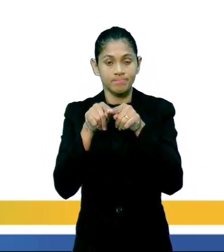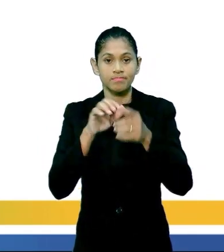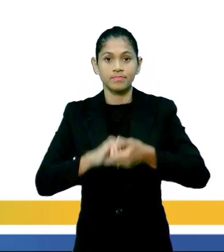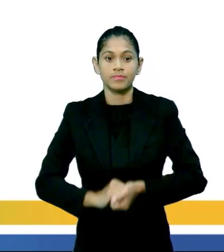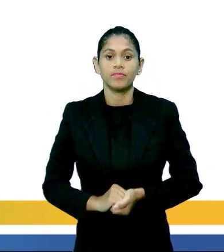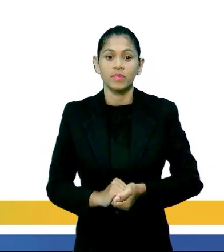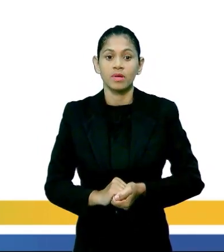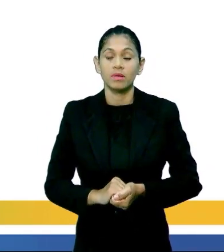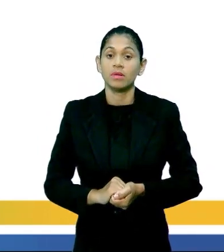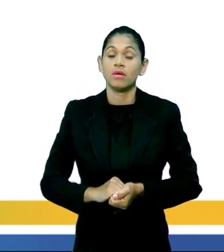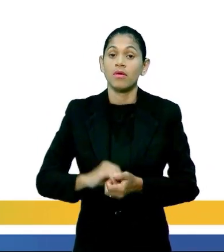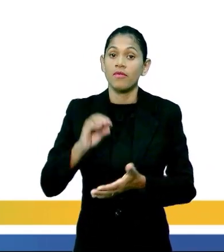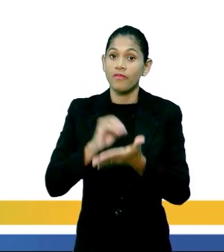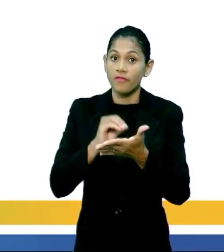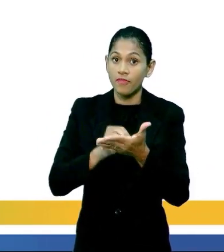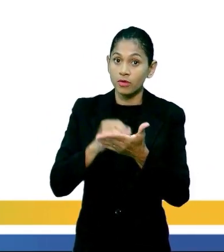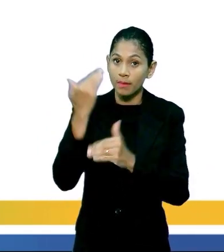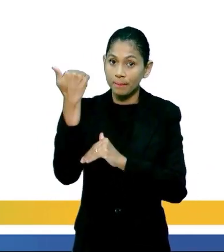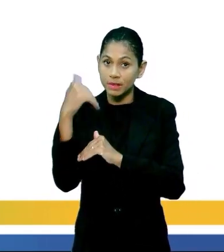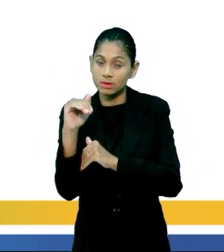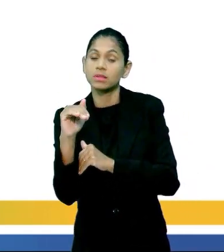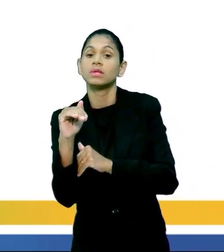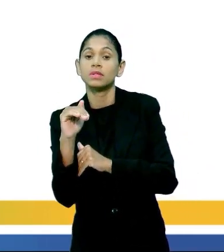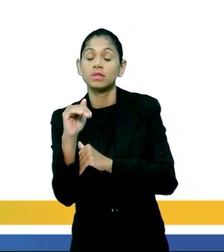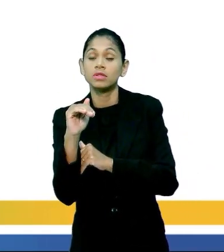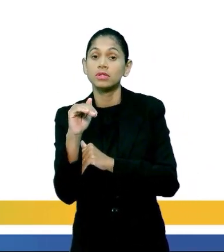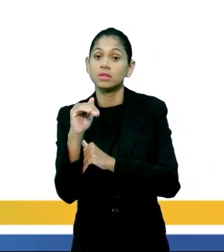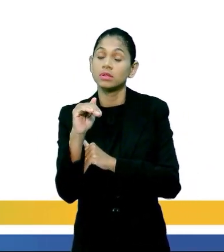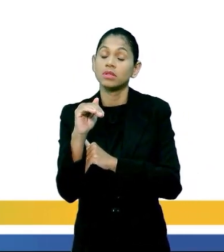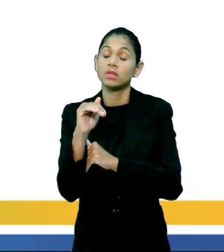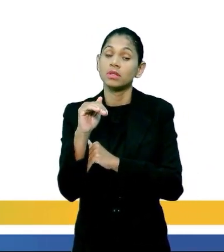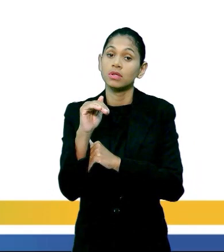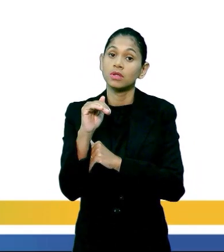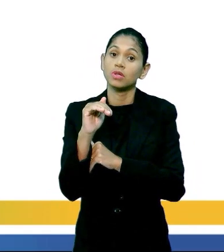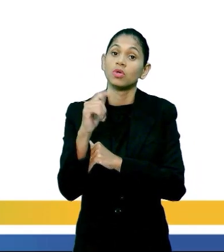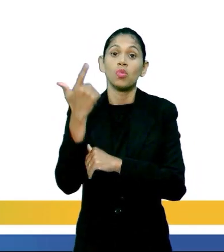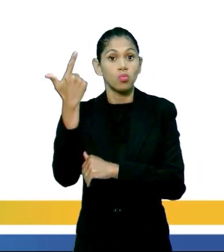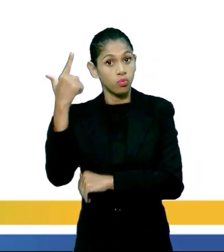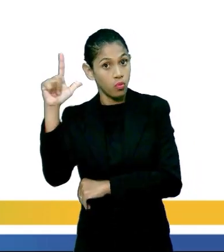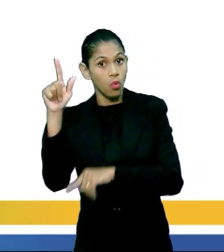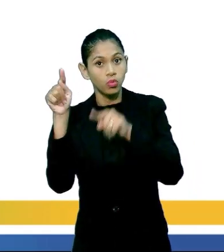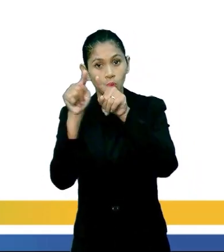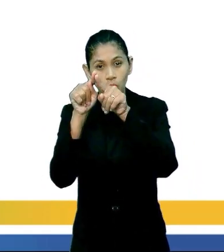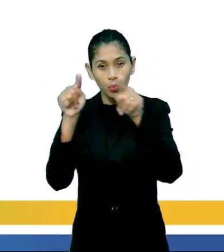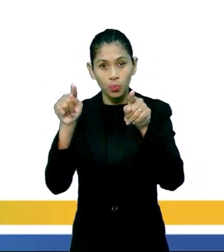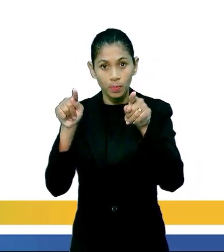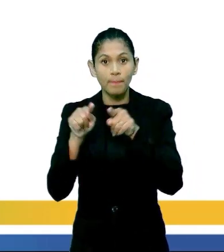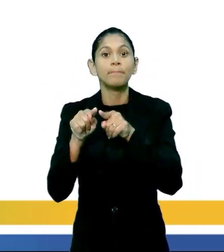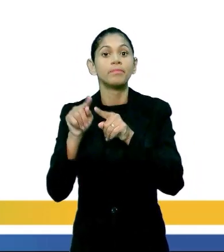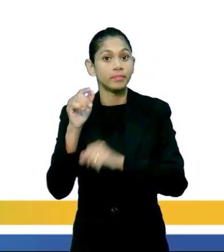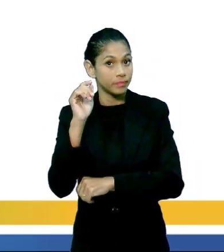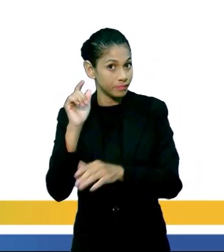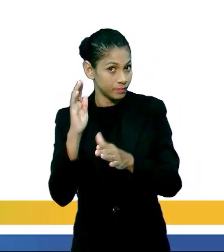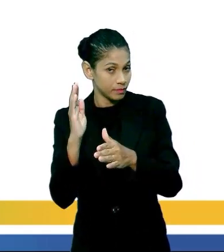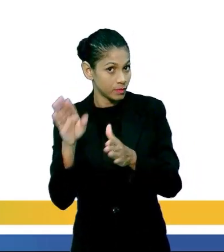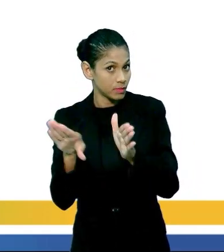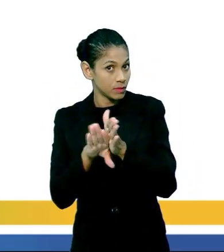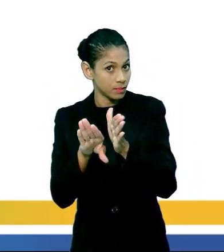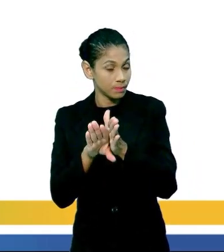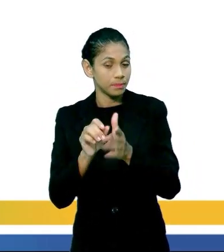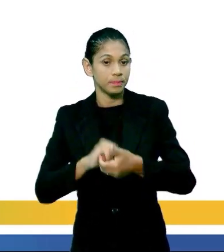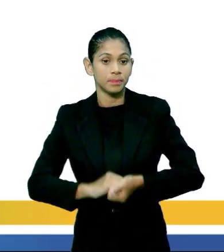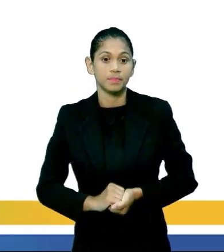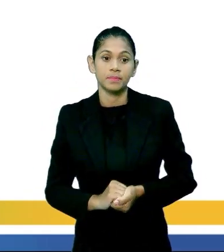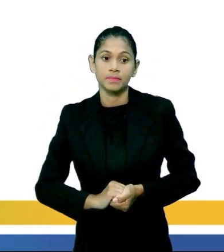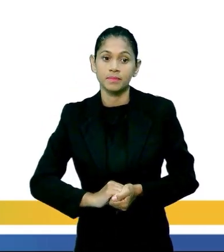metade, 4x ao cubo, e multiplicando aí o volume do cubo menor, x vezes x,